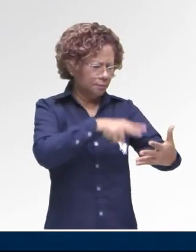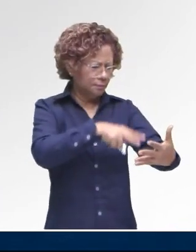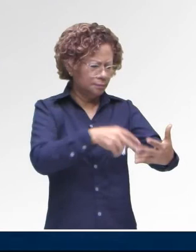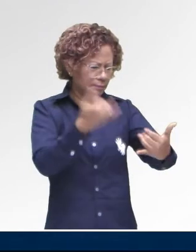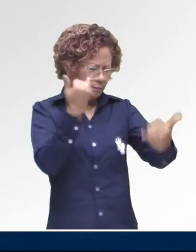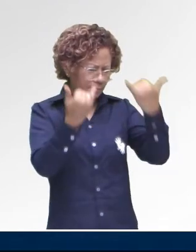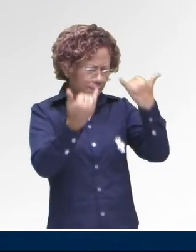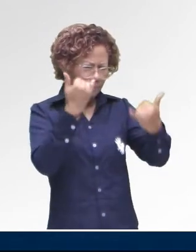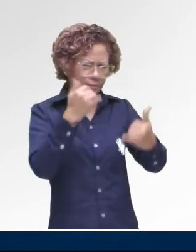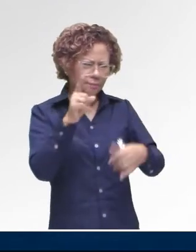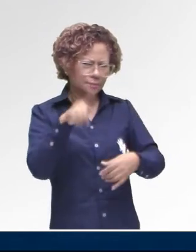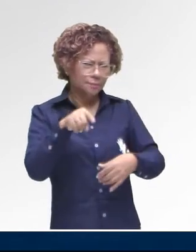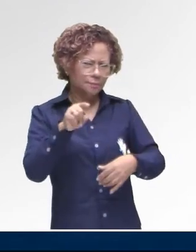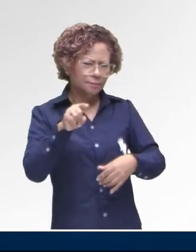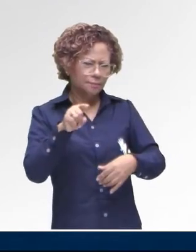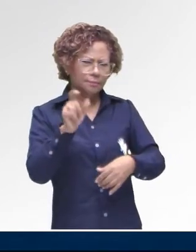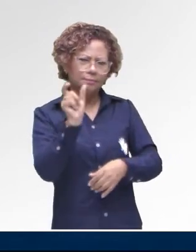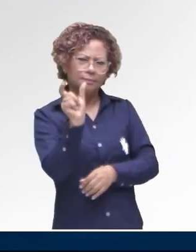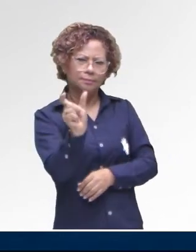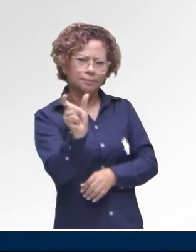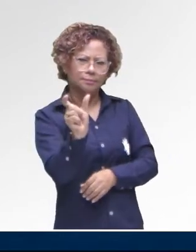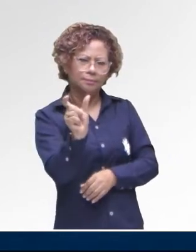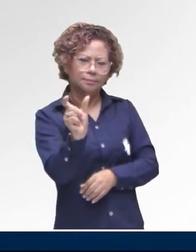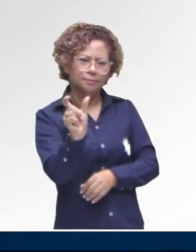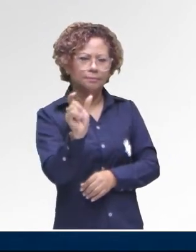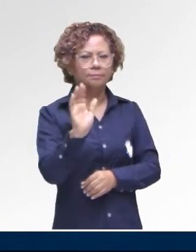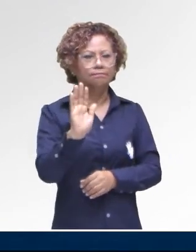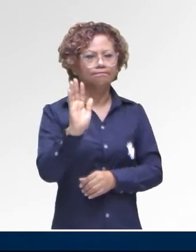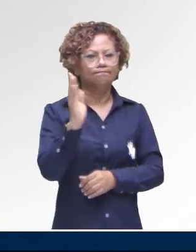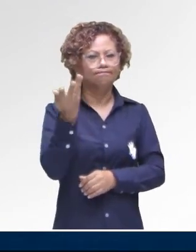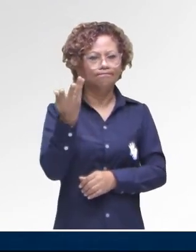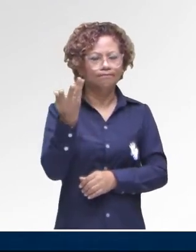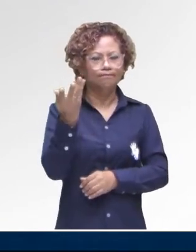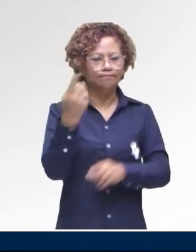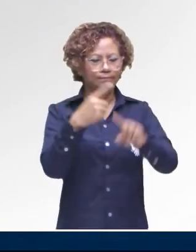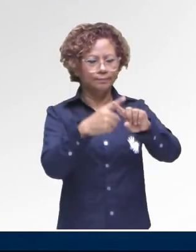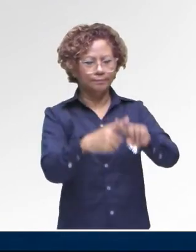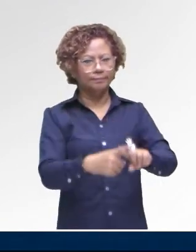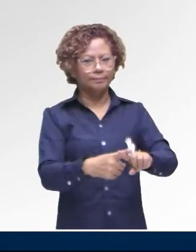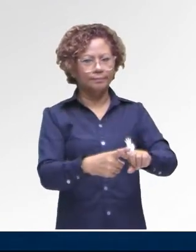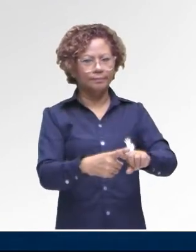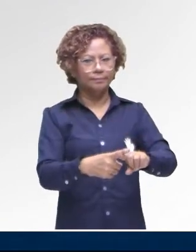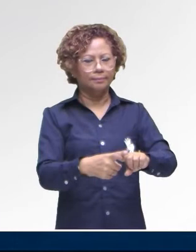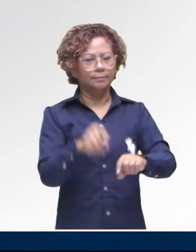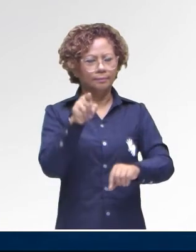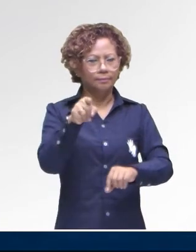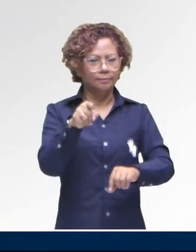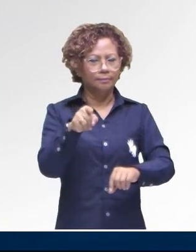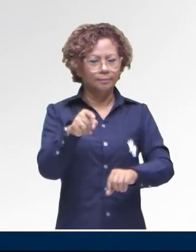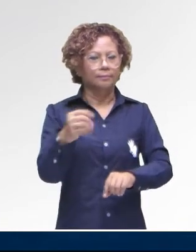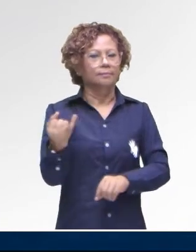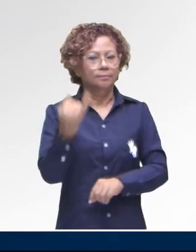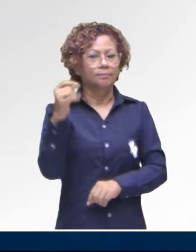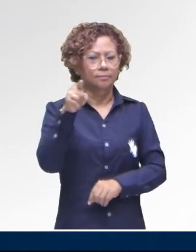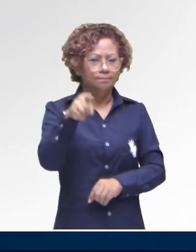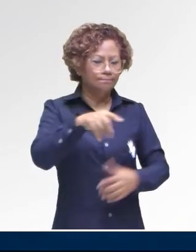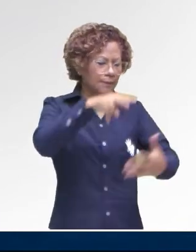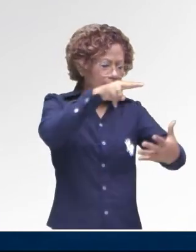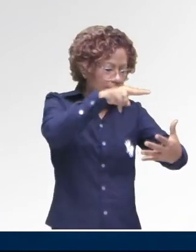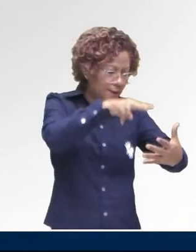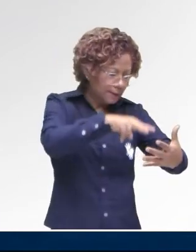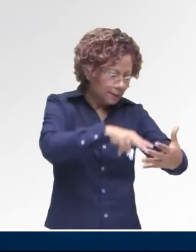afirmar que. Isso é muito importante, né? Lá na hora de fazer a sua avaliação, seja lá